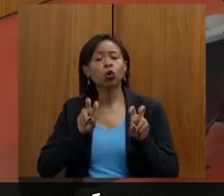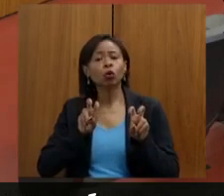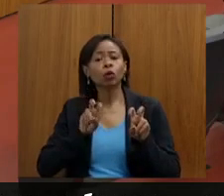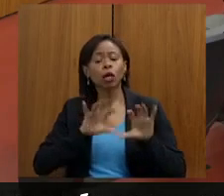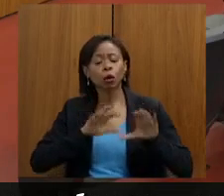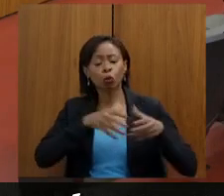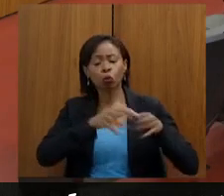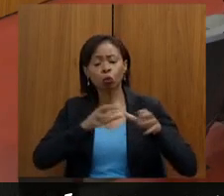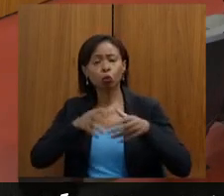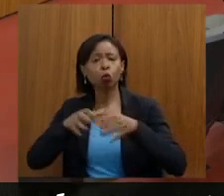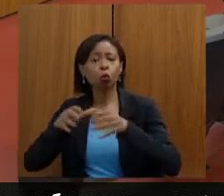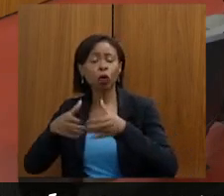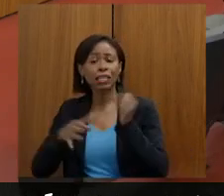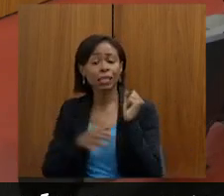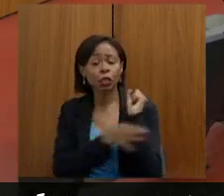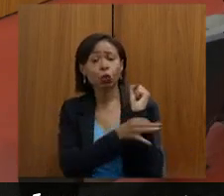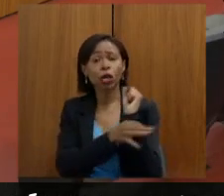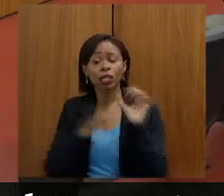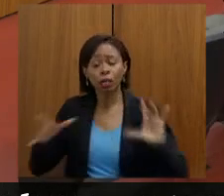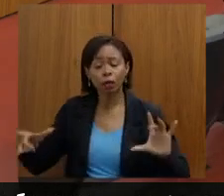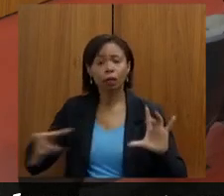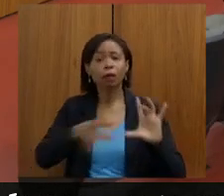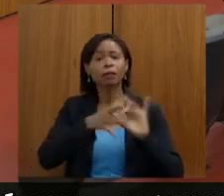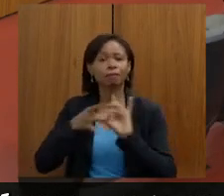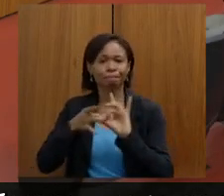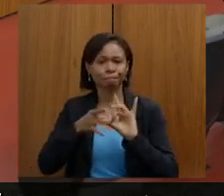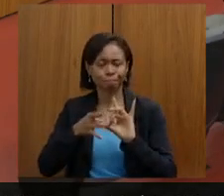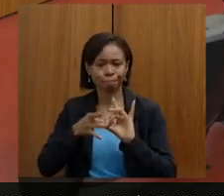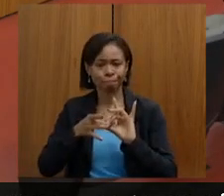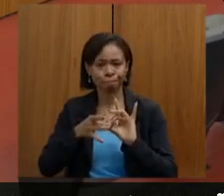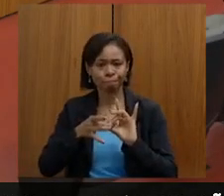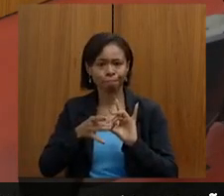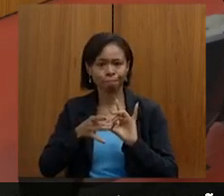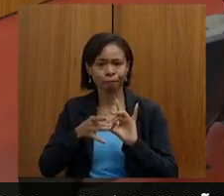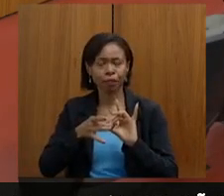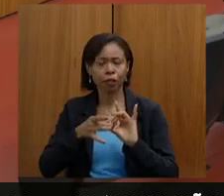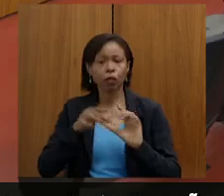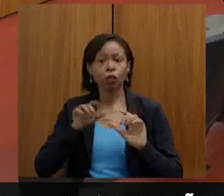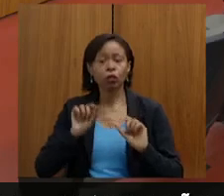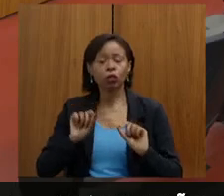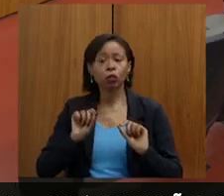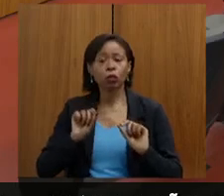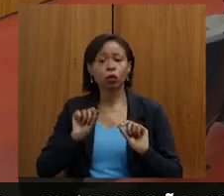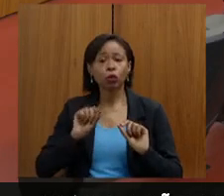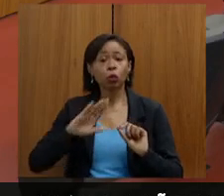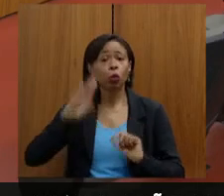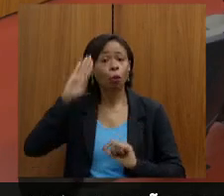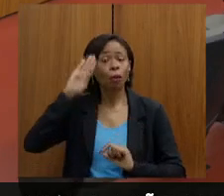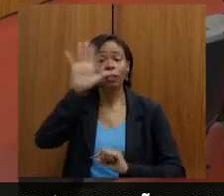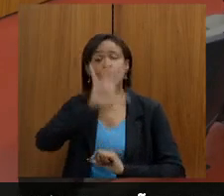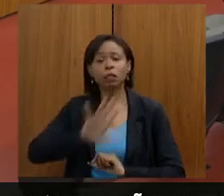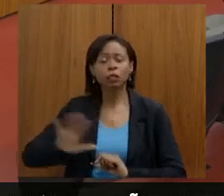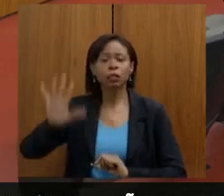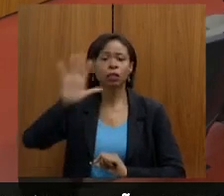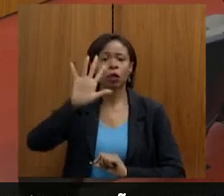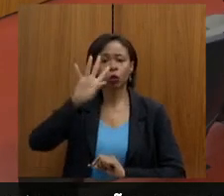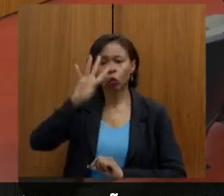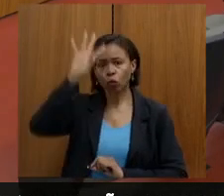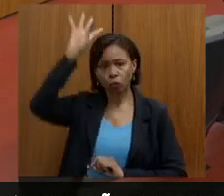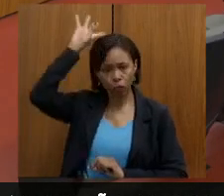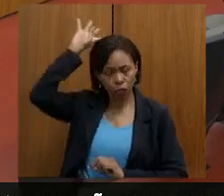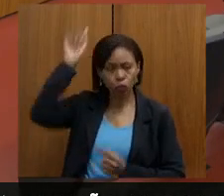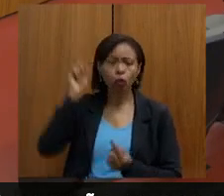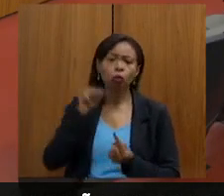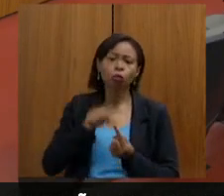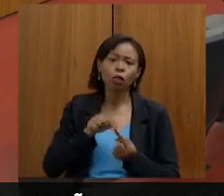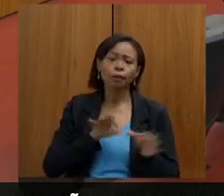das forças de segurança pública no tocante ao comando-geral do Corpo de Bombeiros Militar no